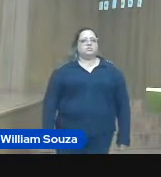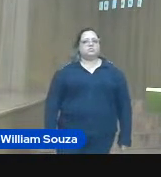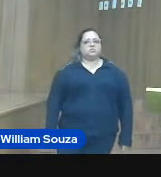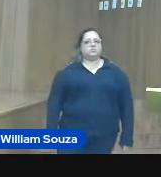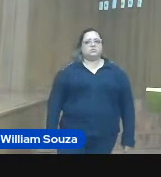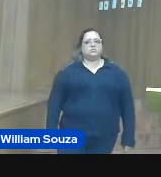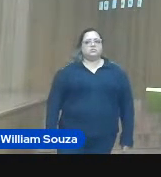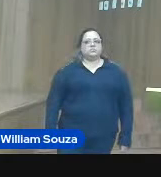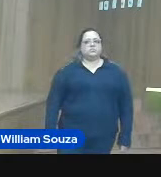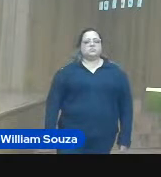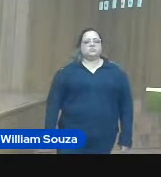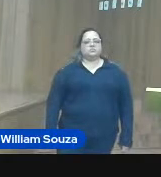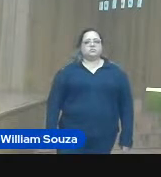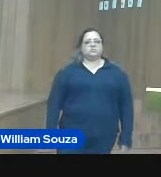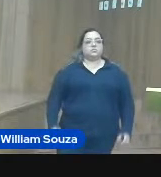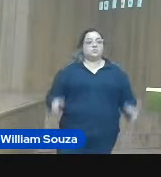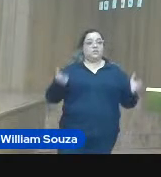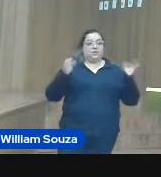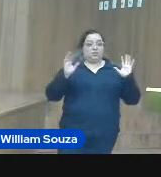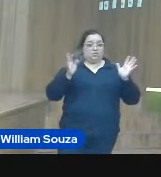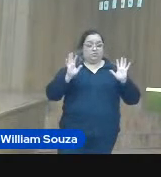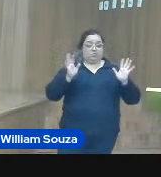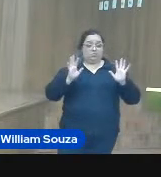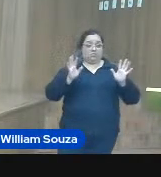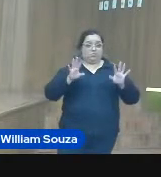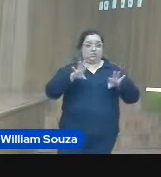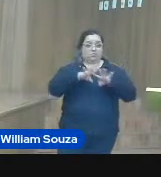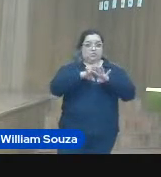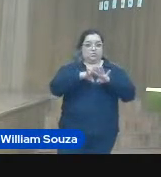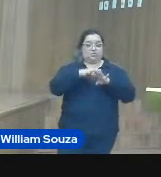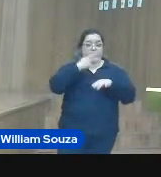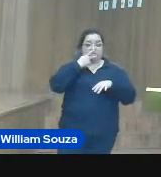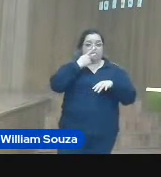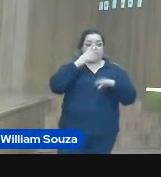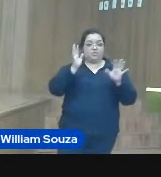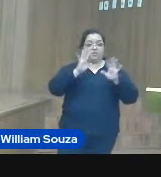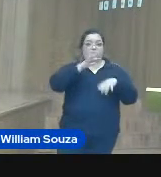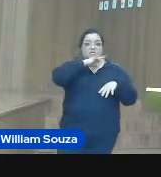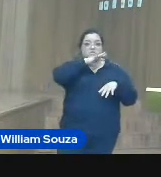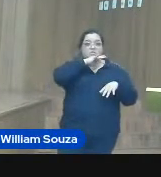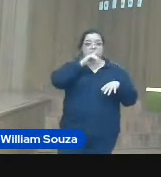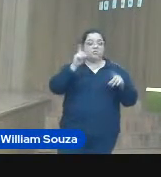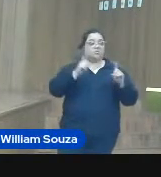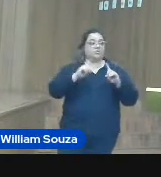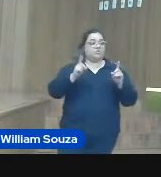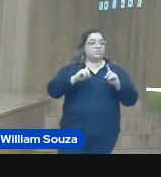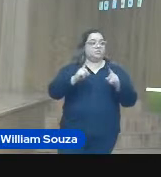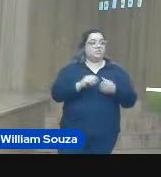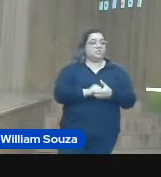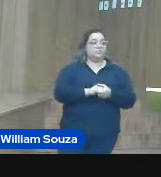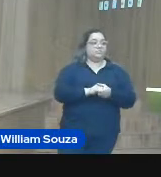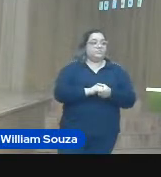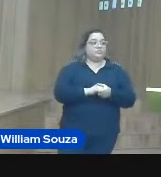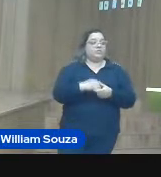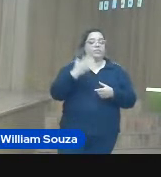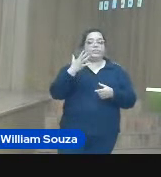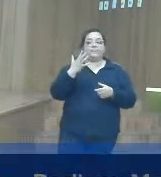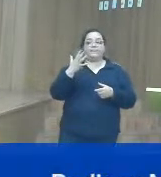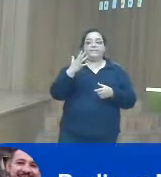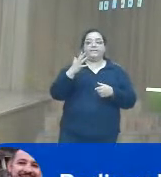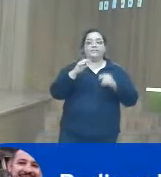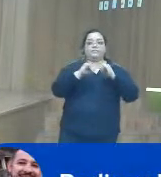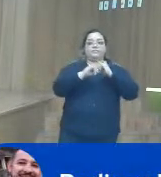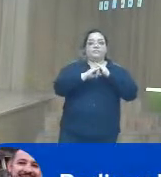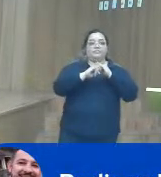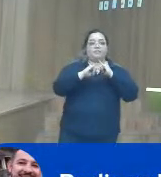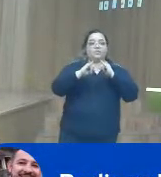Percebam, eu não estou agora dizendo que a matemática é ruim. Que a matemática é ódio. O que eu quero dizer para vocês é